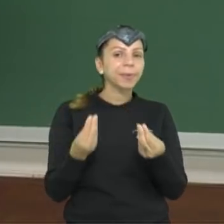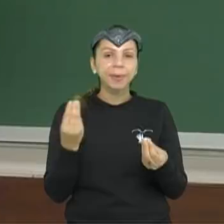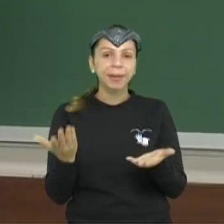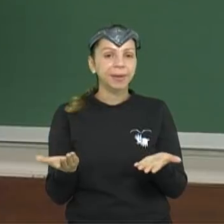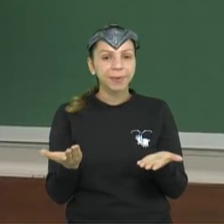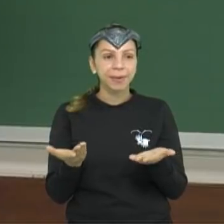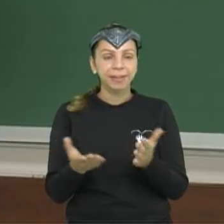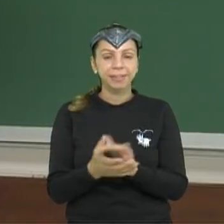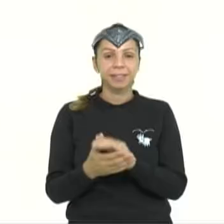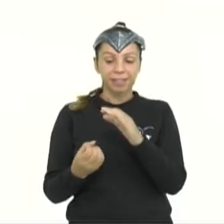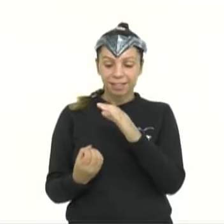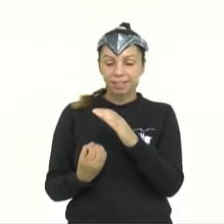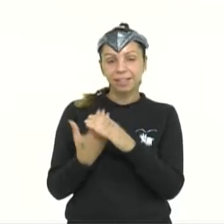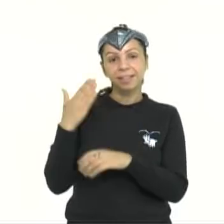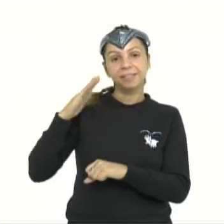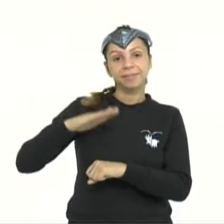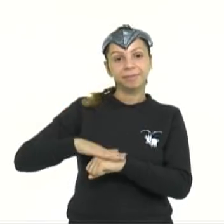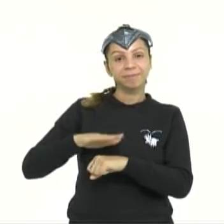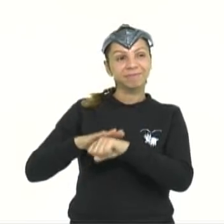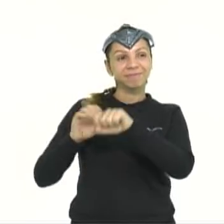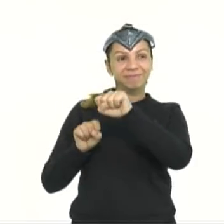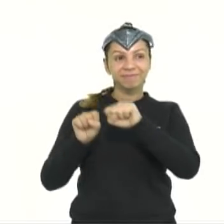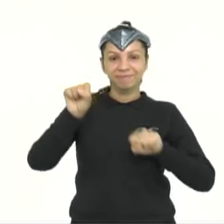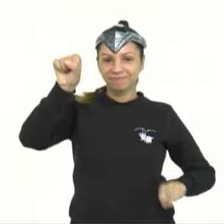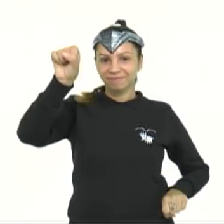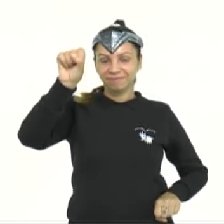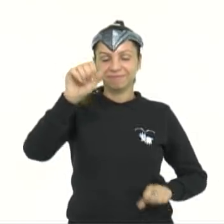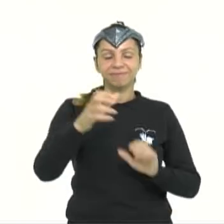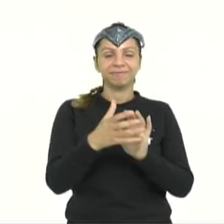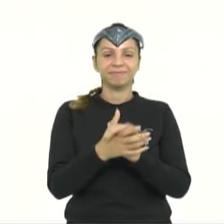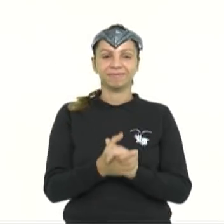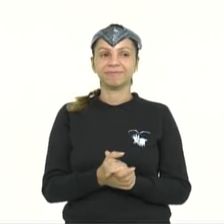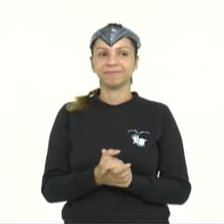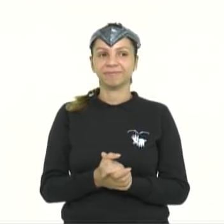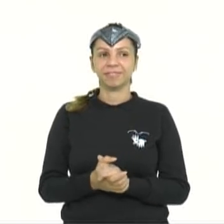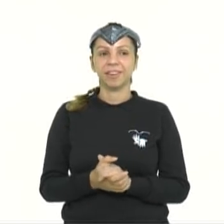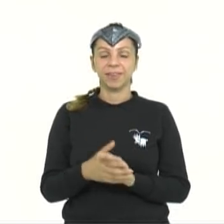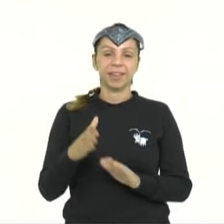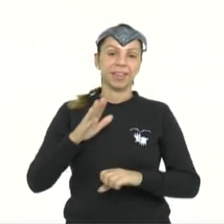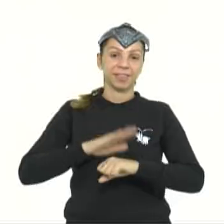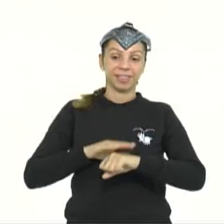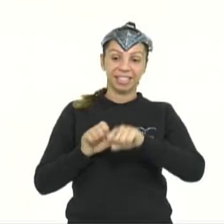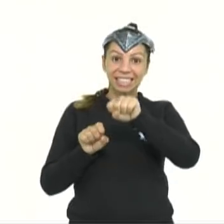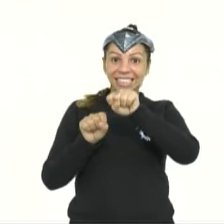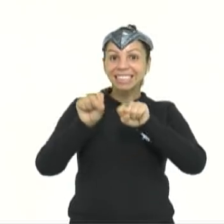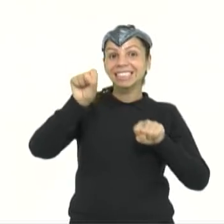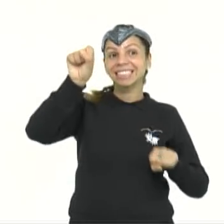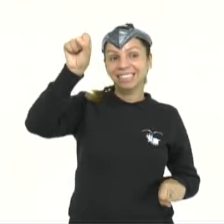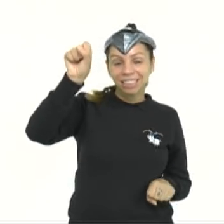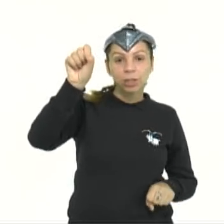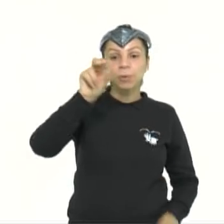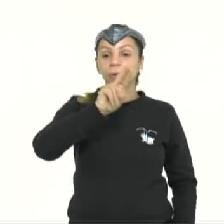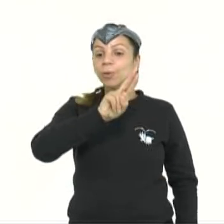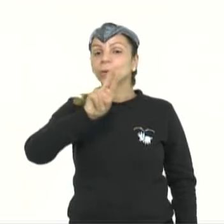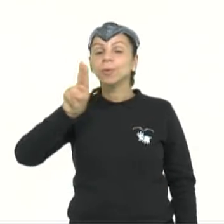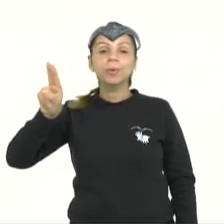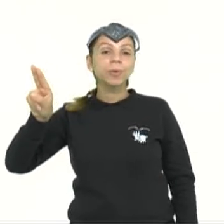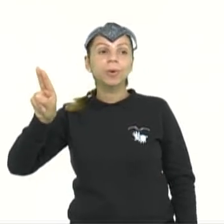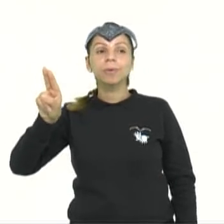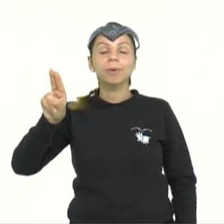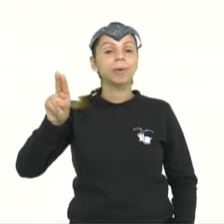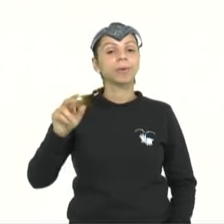então? Criou o seu super-herói. Eu criei o meu super-herói e eu dei a ele